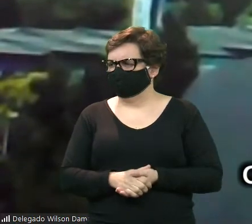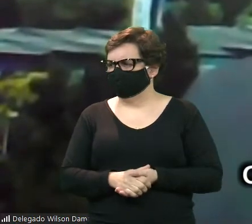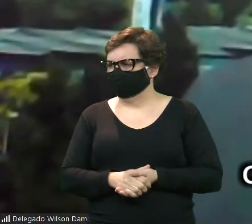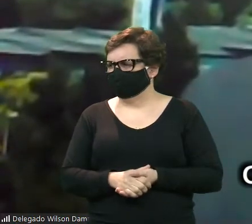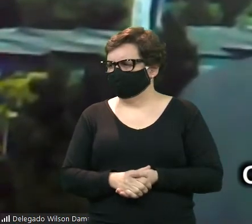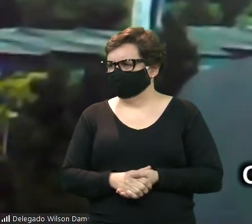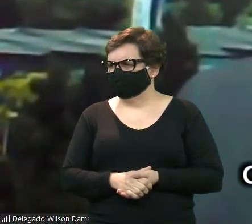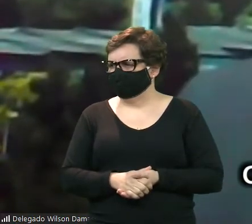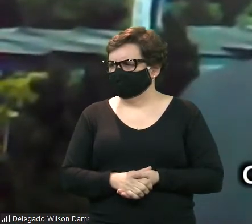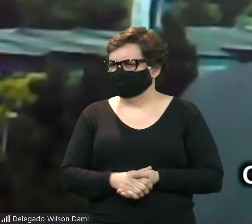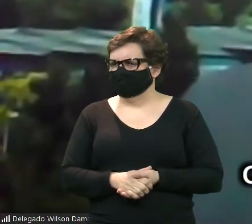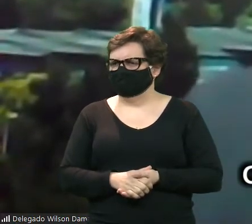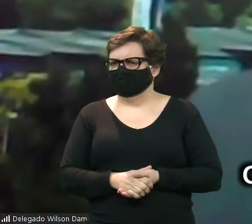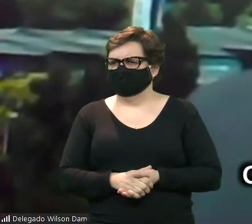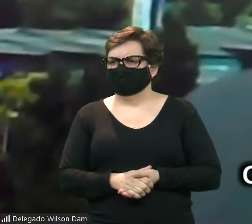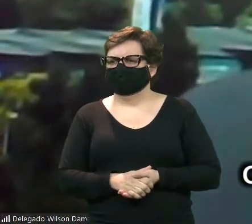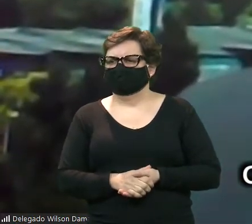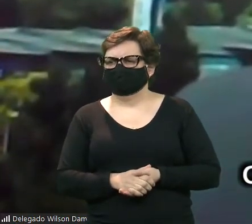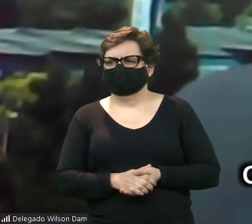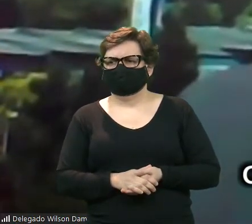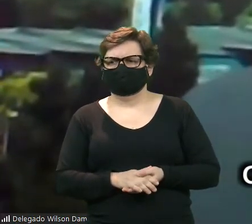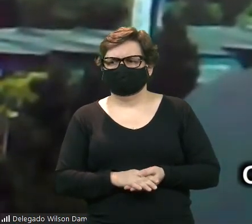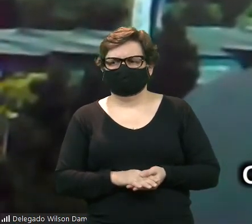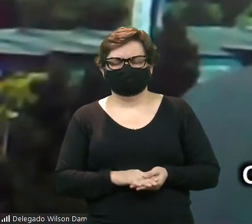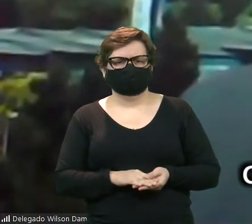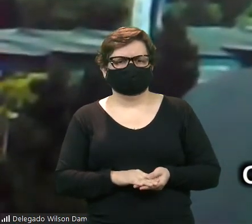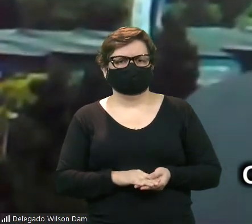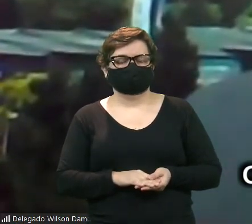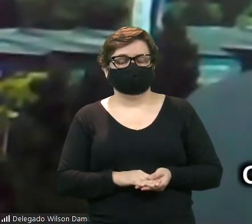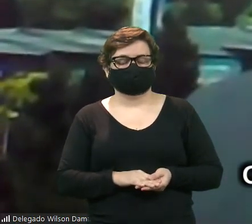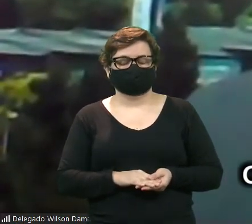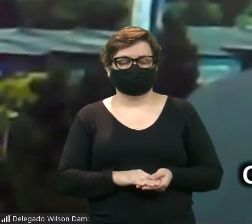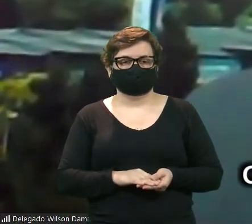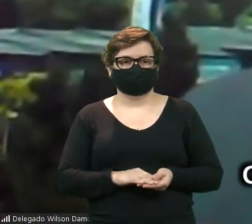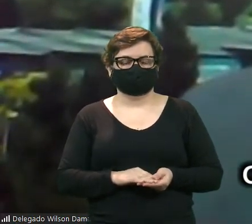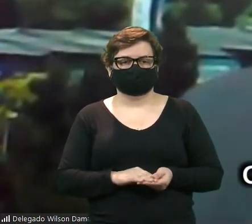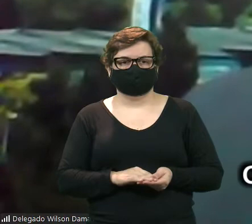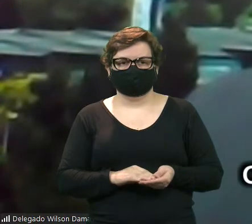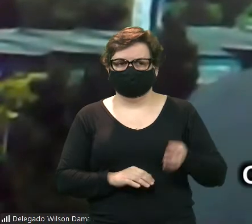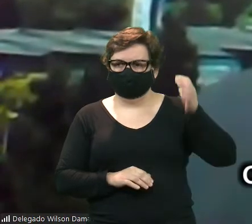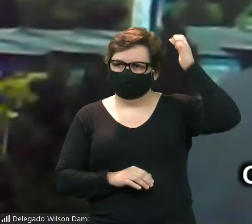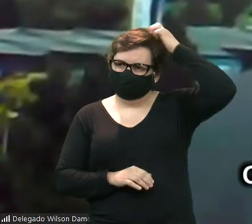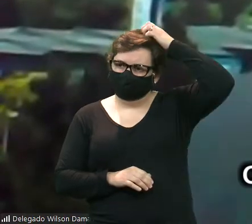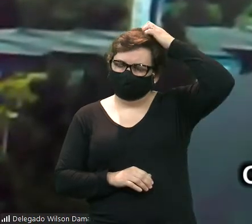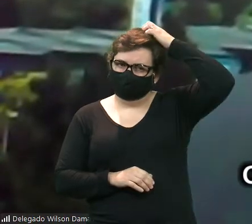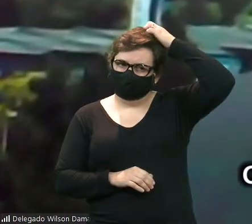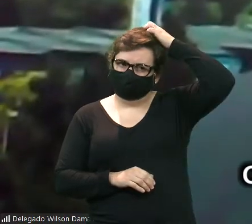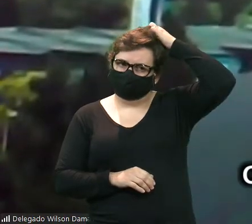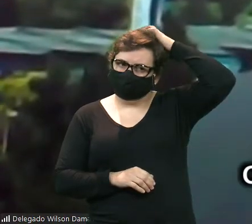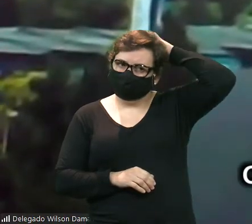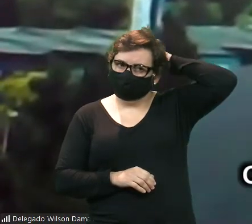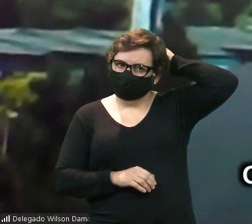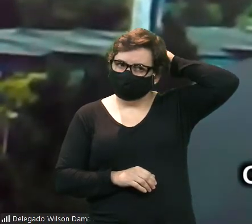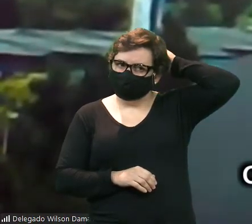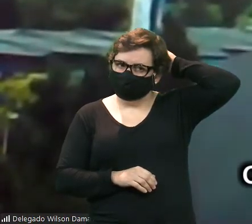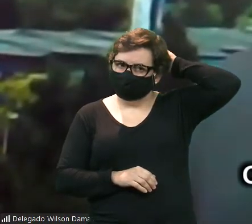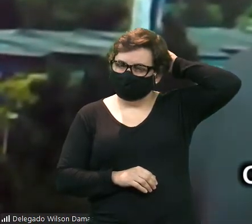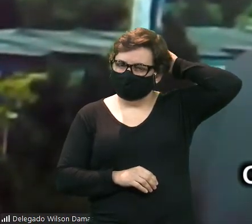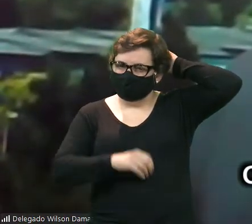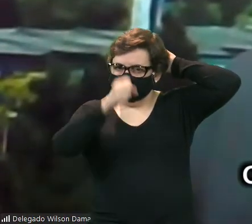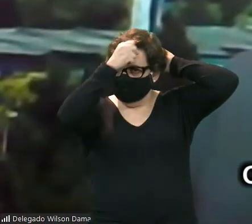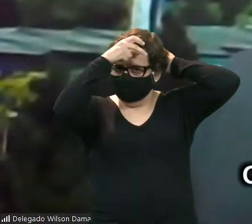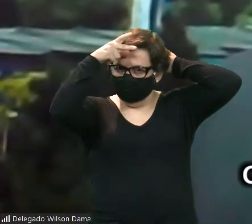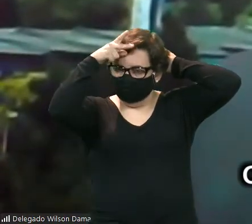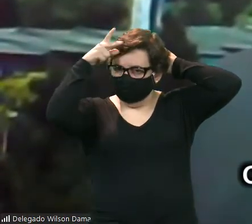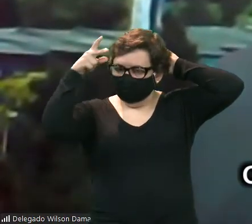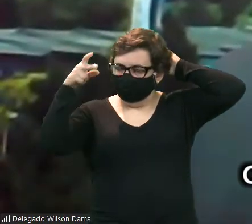discussão, aprova, né? Que é essa inclusão, inserção da Prefeitura de Marília na Associação de